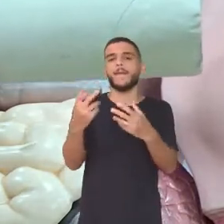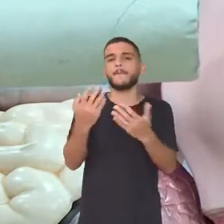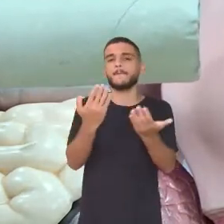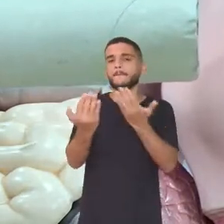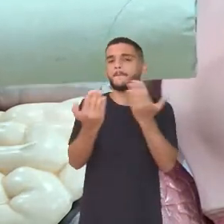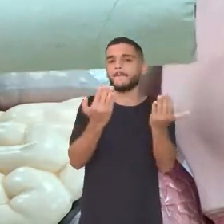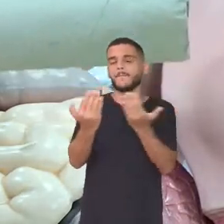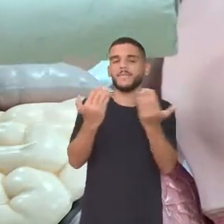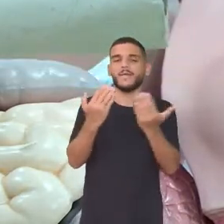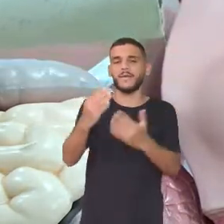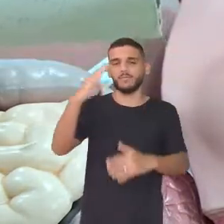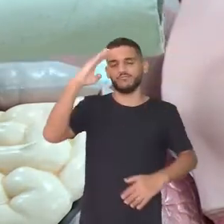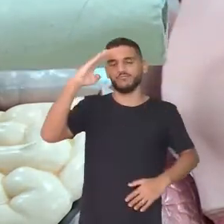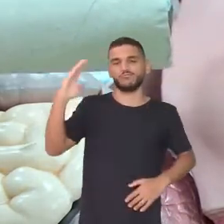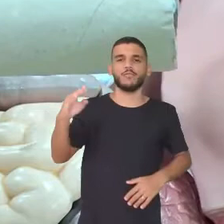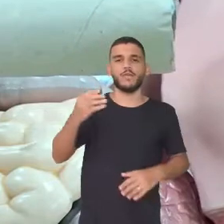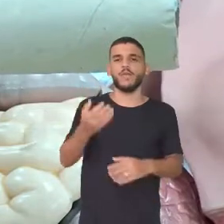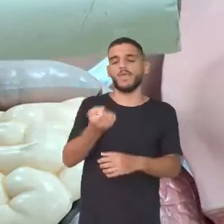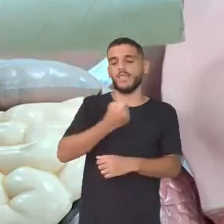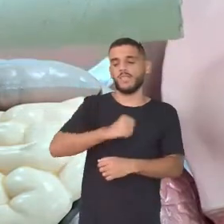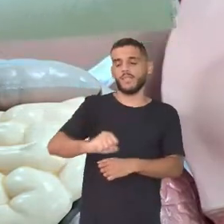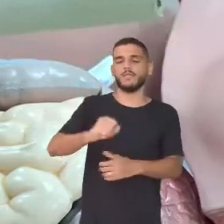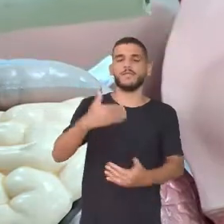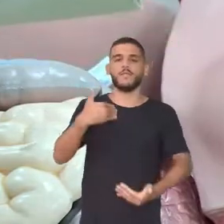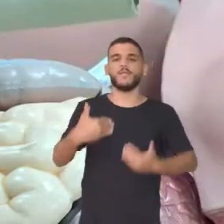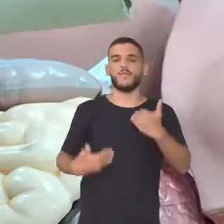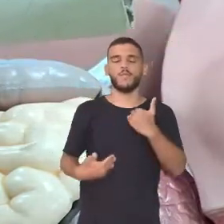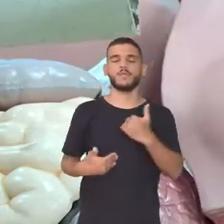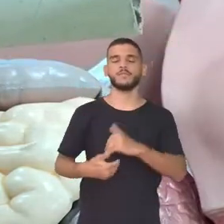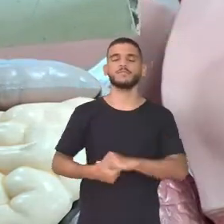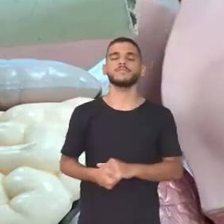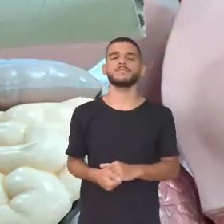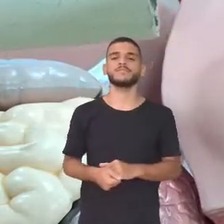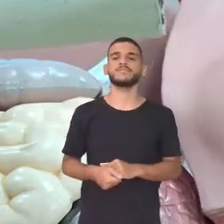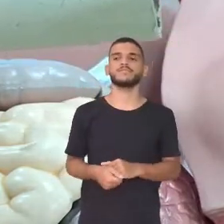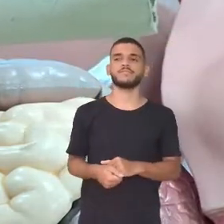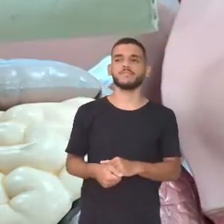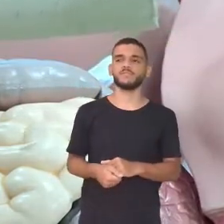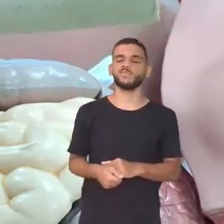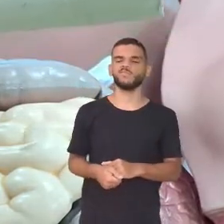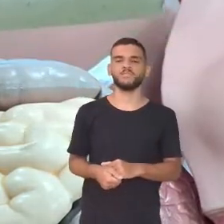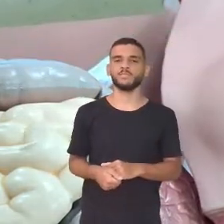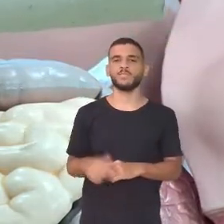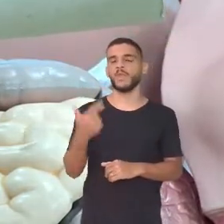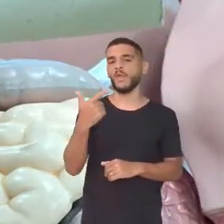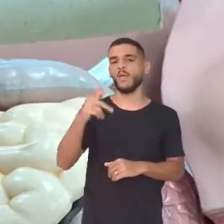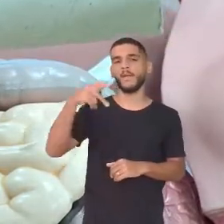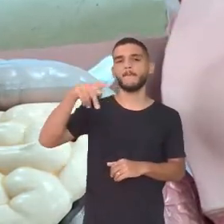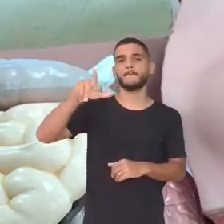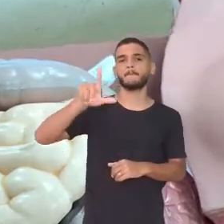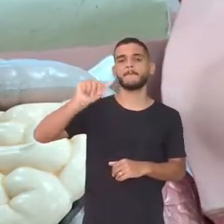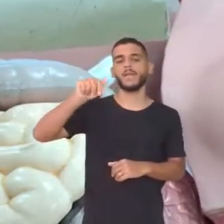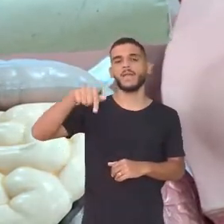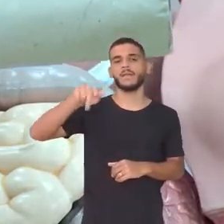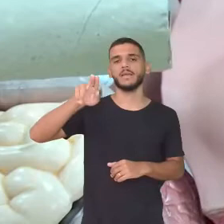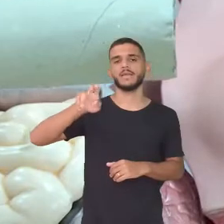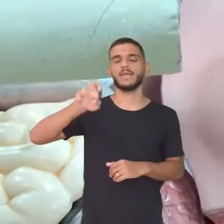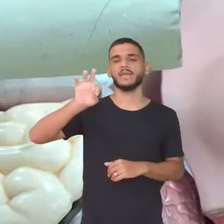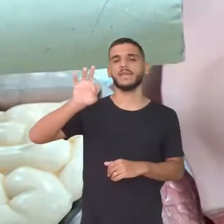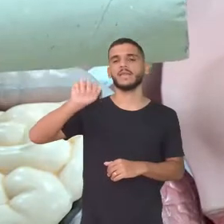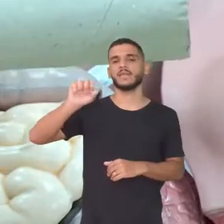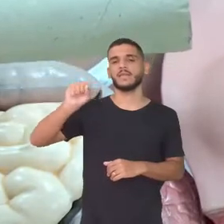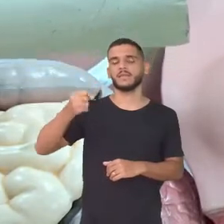nos proteger diante de qualquer invasor. E as plaquetas, elas têm a importância também. Quando a gente